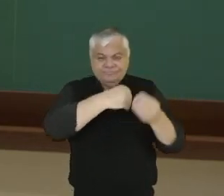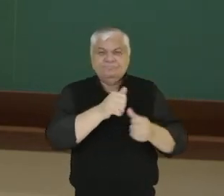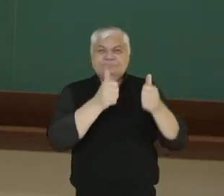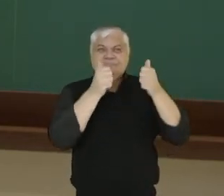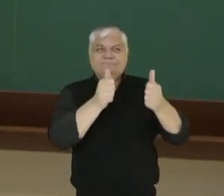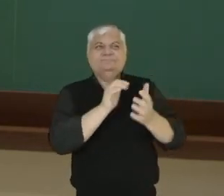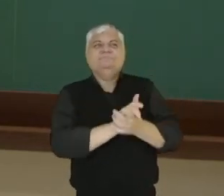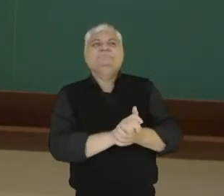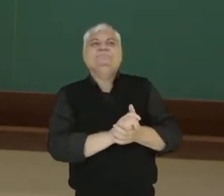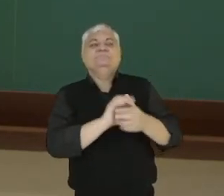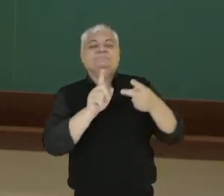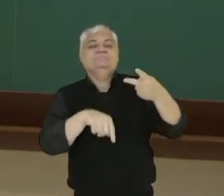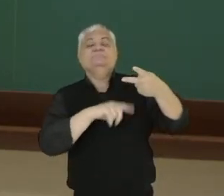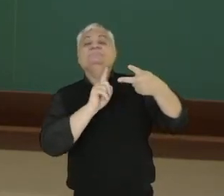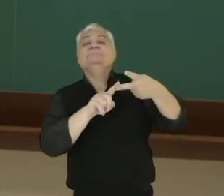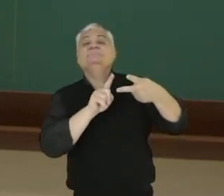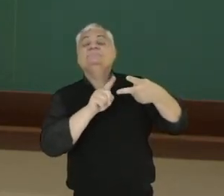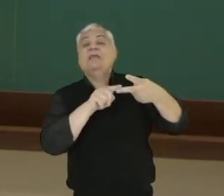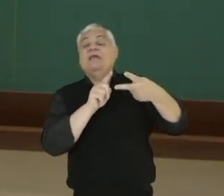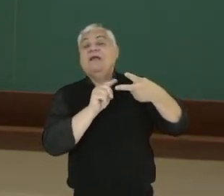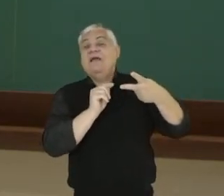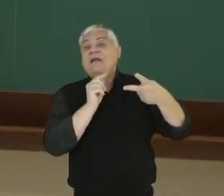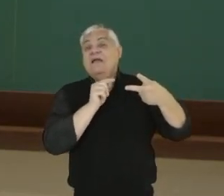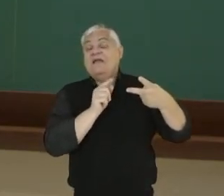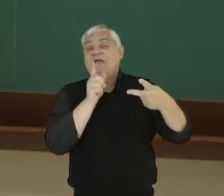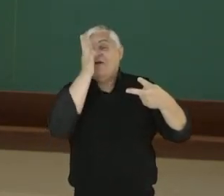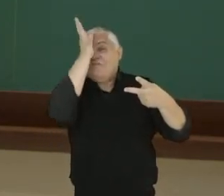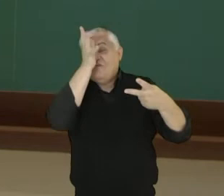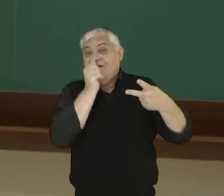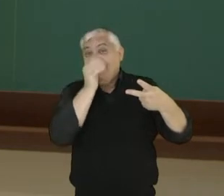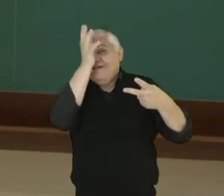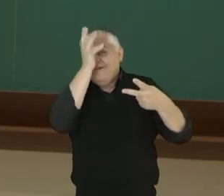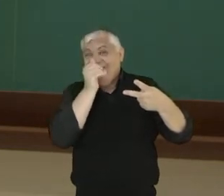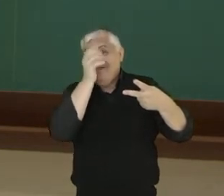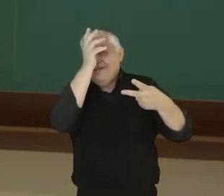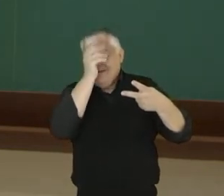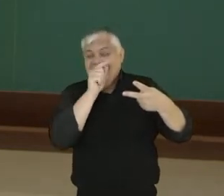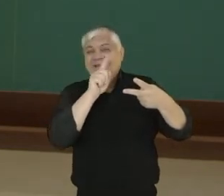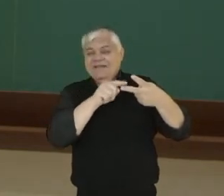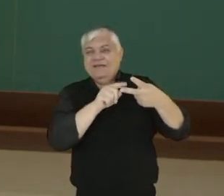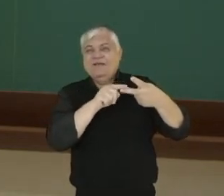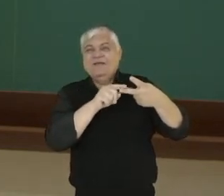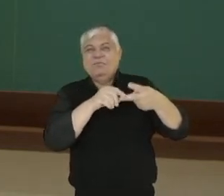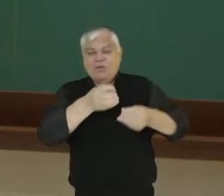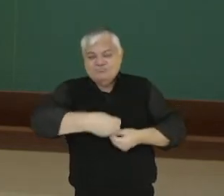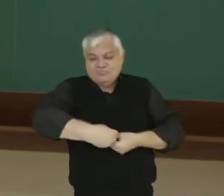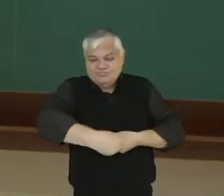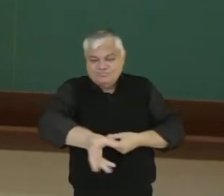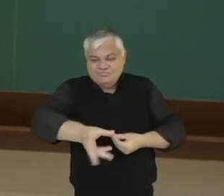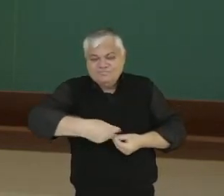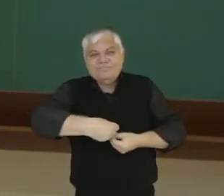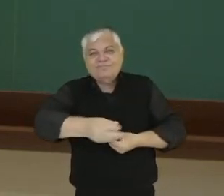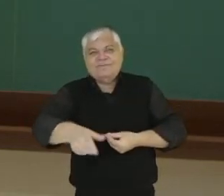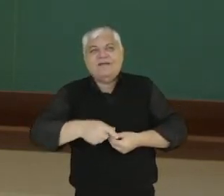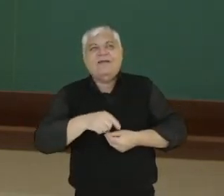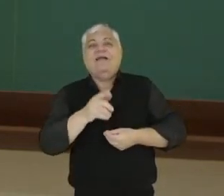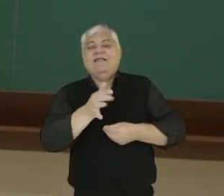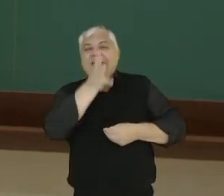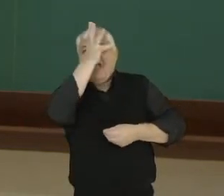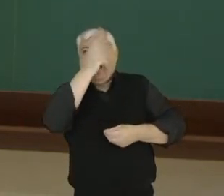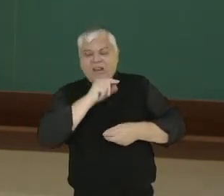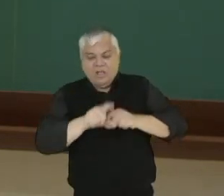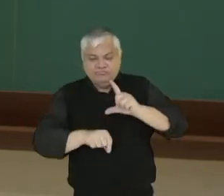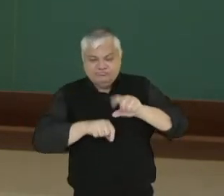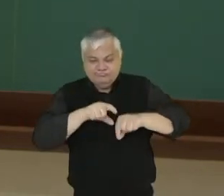nós temos o milho, em cima disso aqui nós temos a galinha, certo? Percebam-se que, né, analisa aqui que a quantidade de energia ela